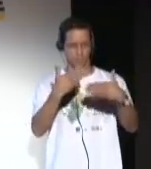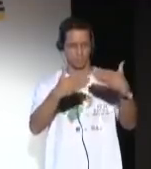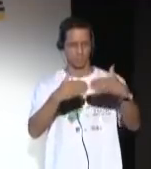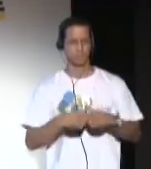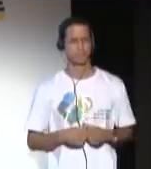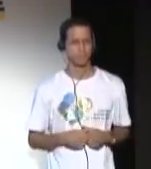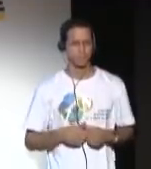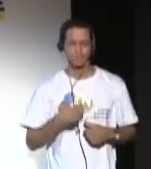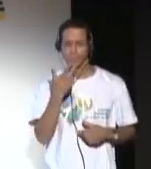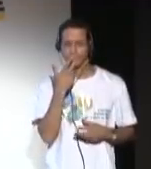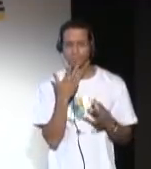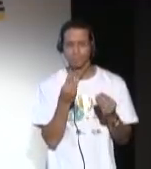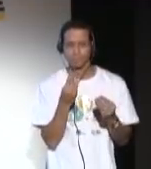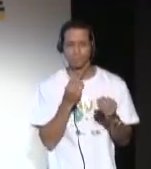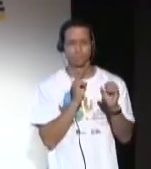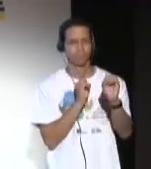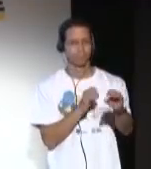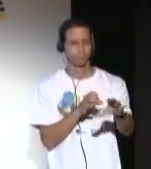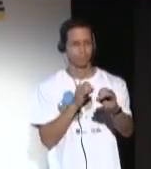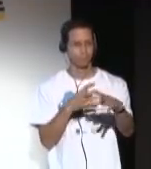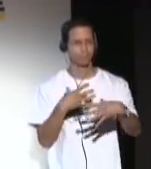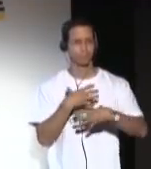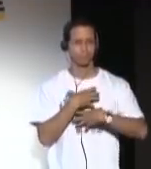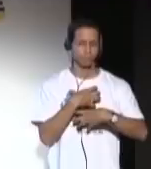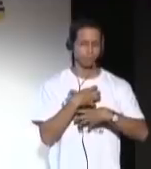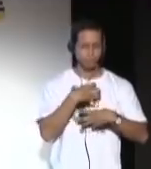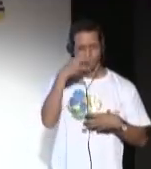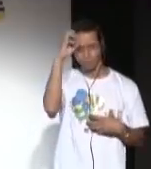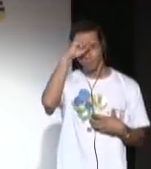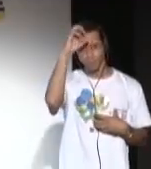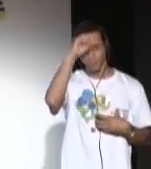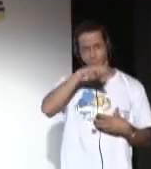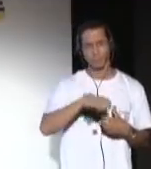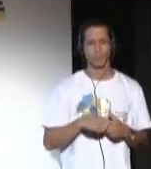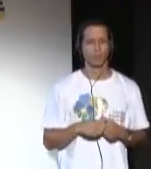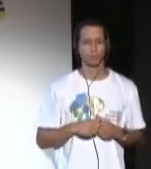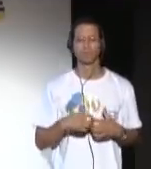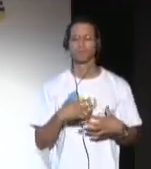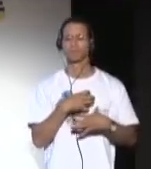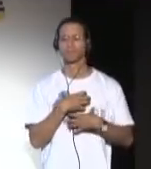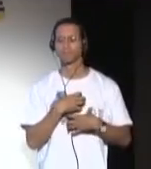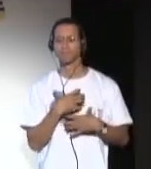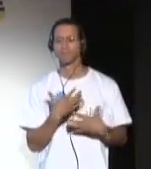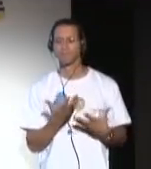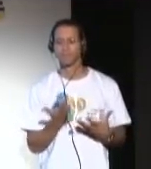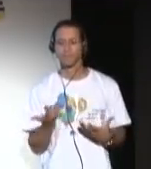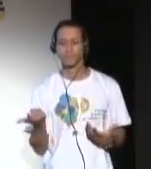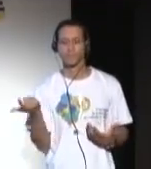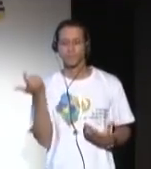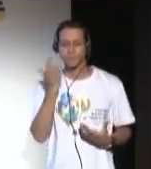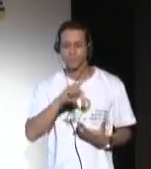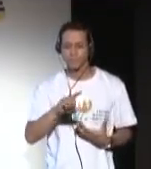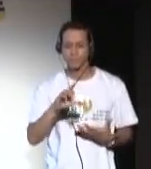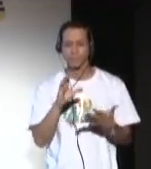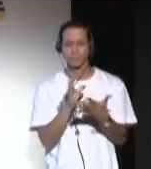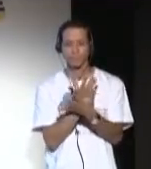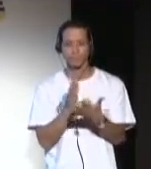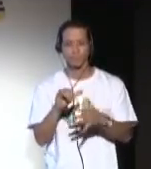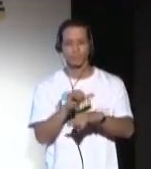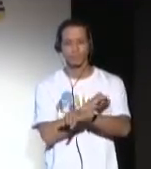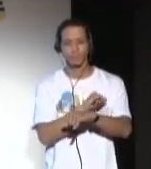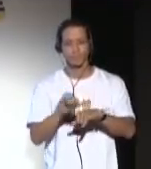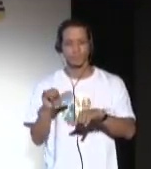falam muito sobre a educação e o efeito desse aprendizado, o efeito nessa conquista e algumas